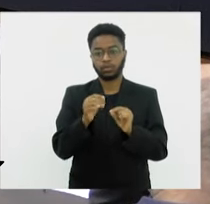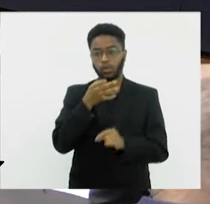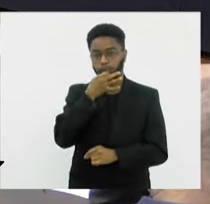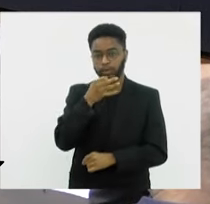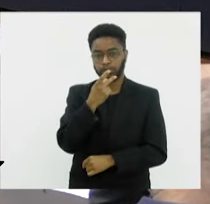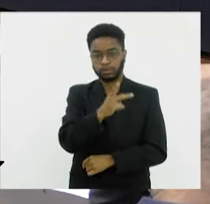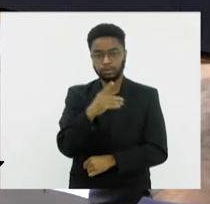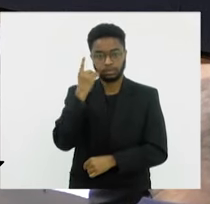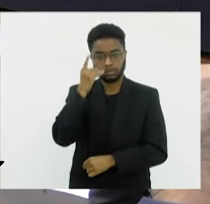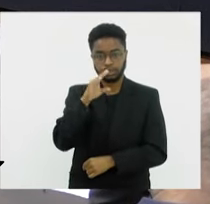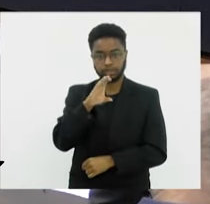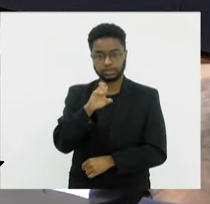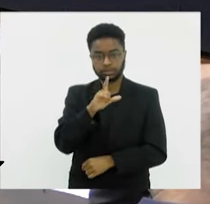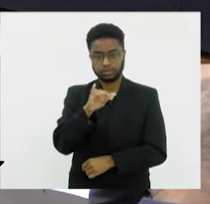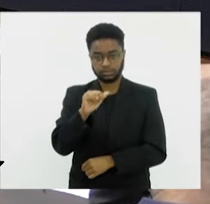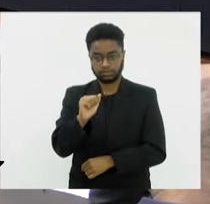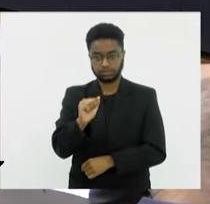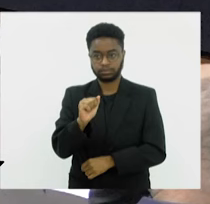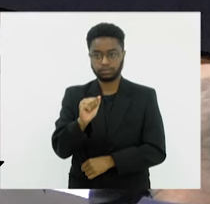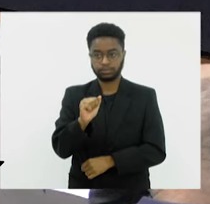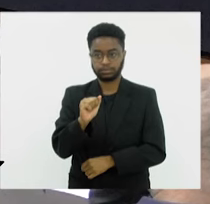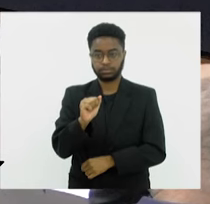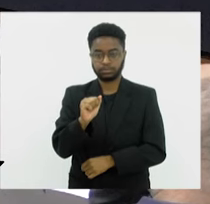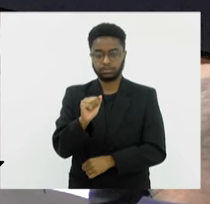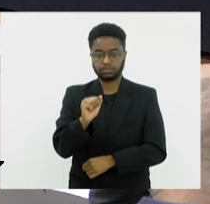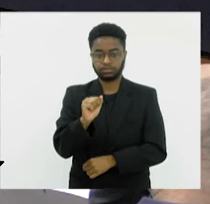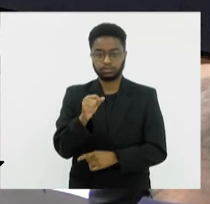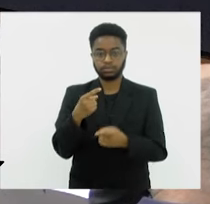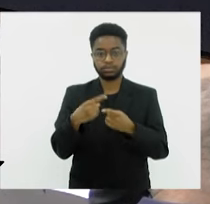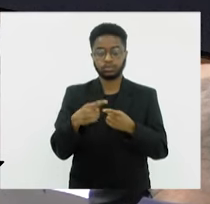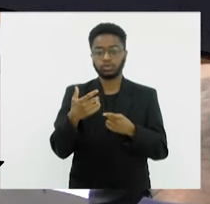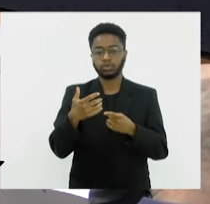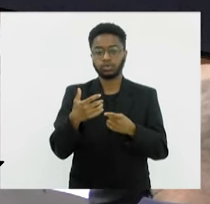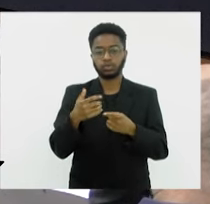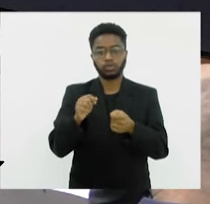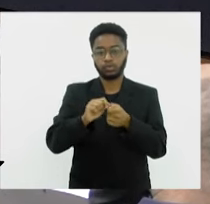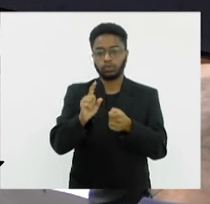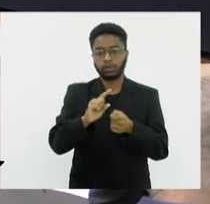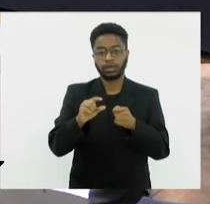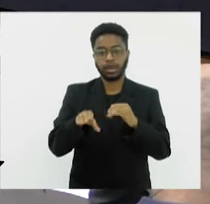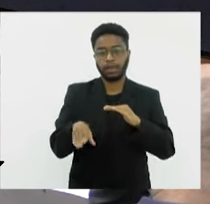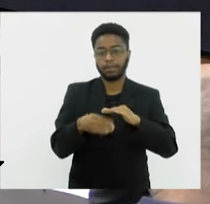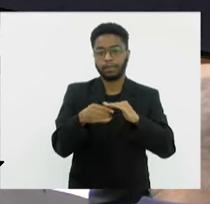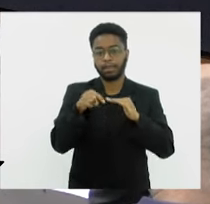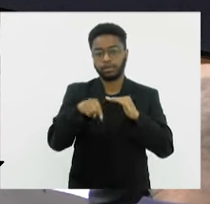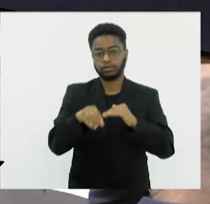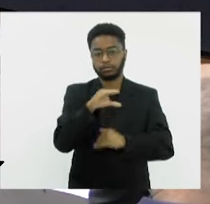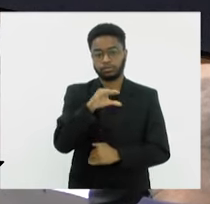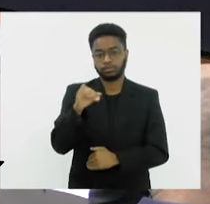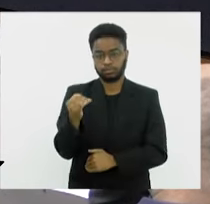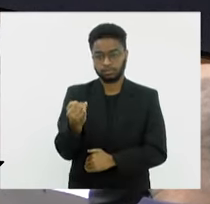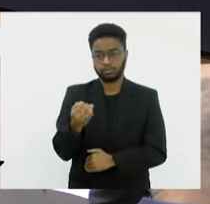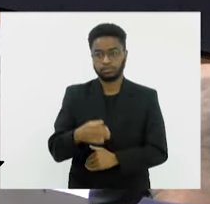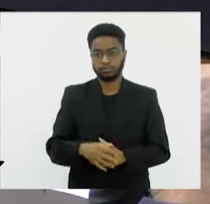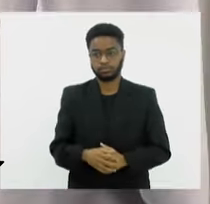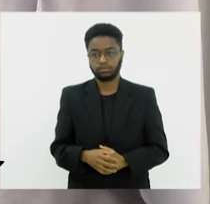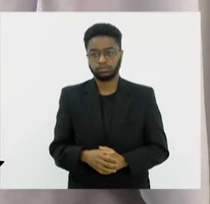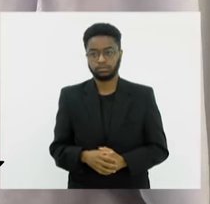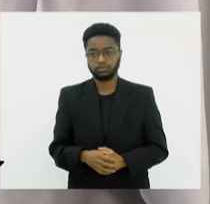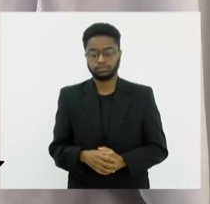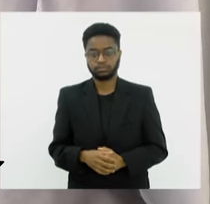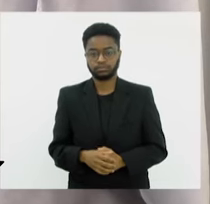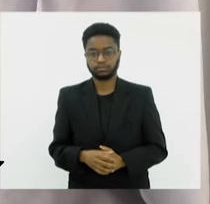Célia, para não fazer as emendas aqui na Comissão de Constituição e Justiça.